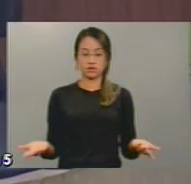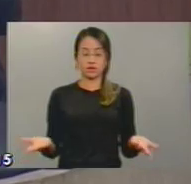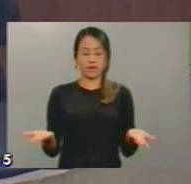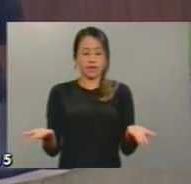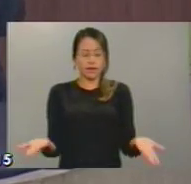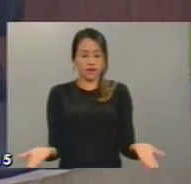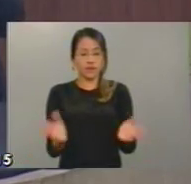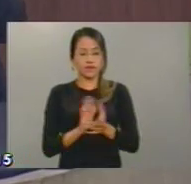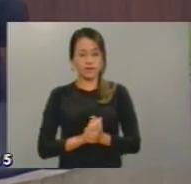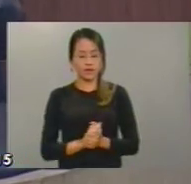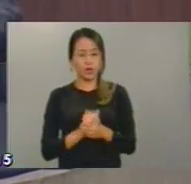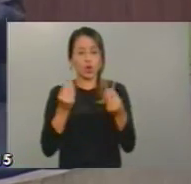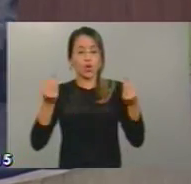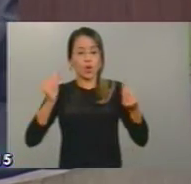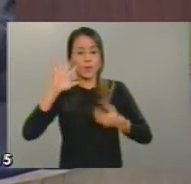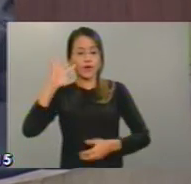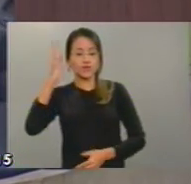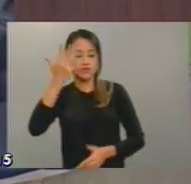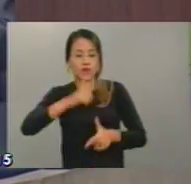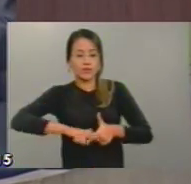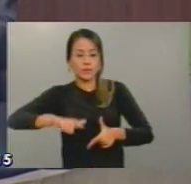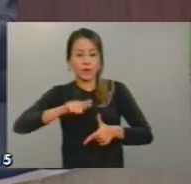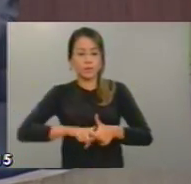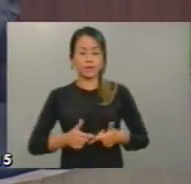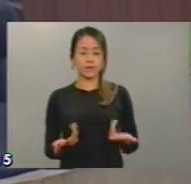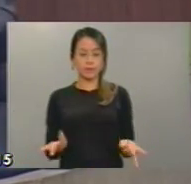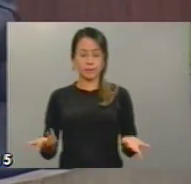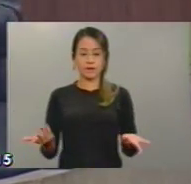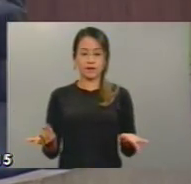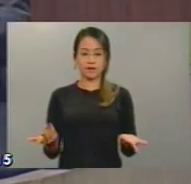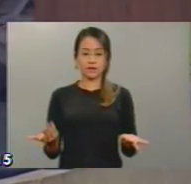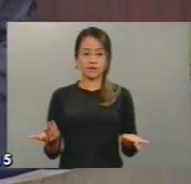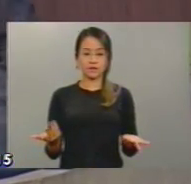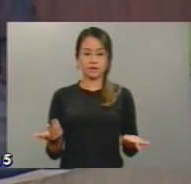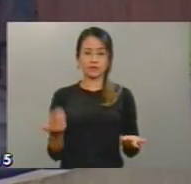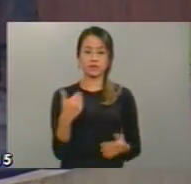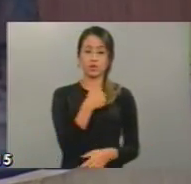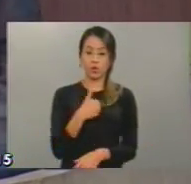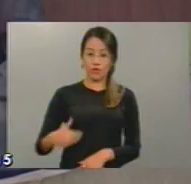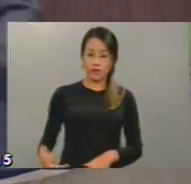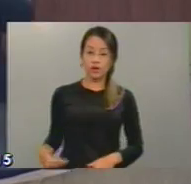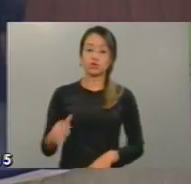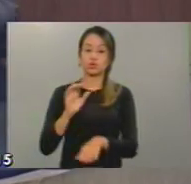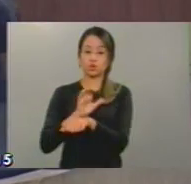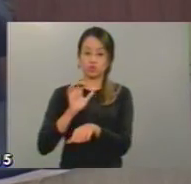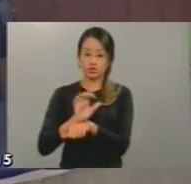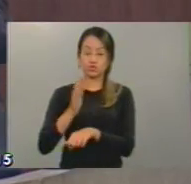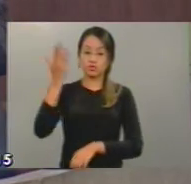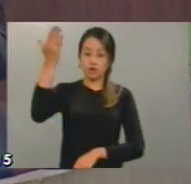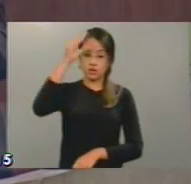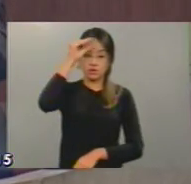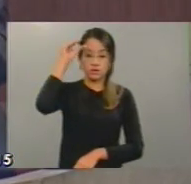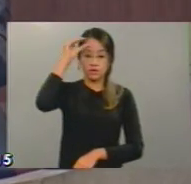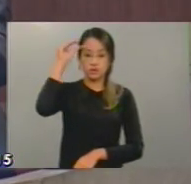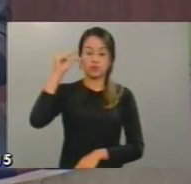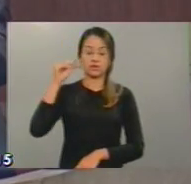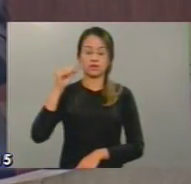que compromete, inclusive, Sua Excelência o Governador do Estado. Porque, ao